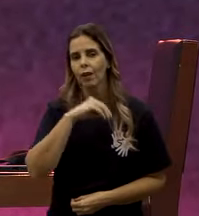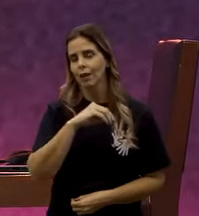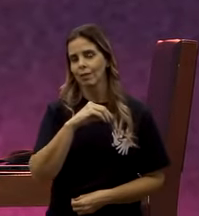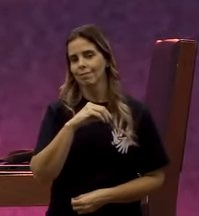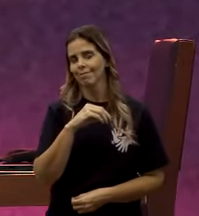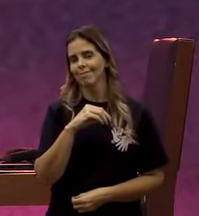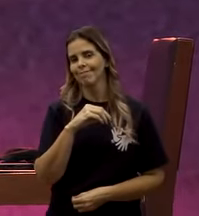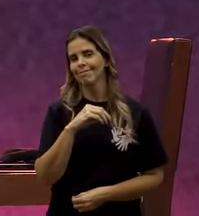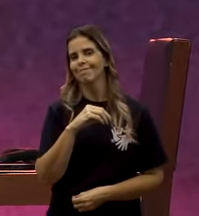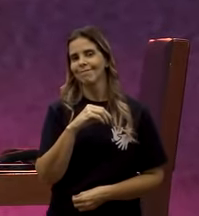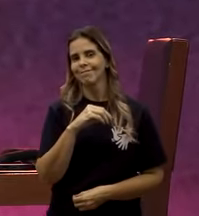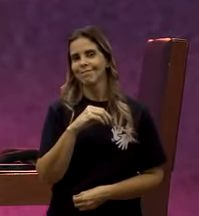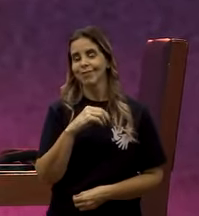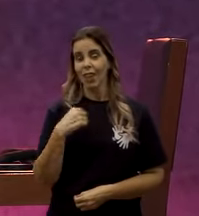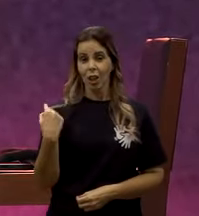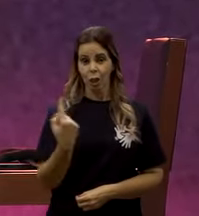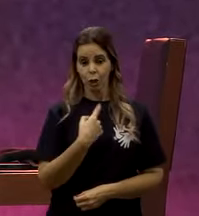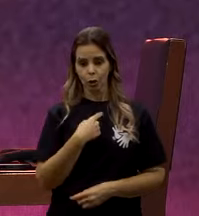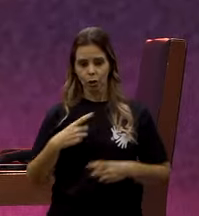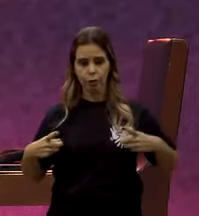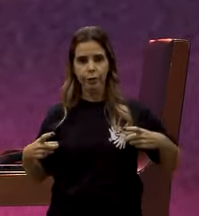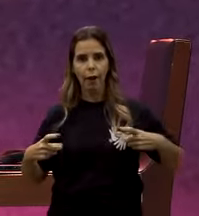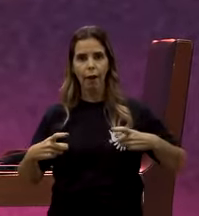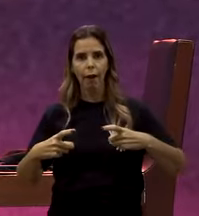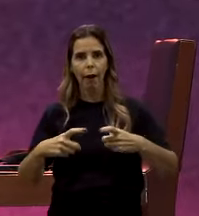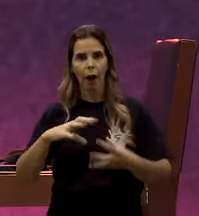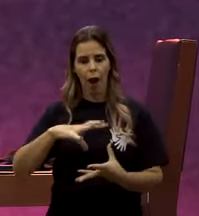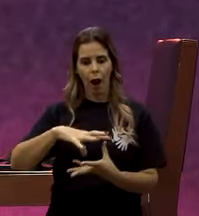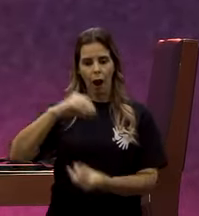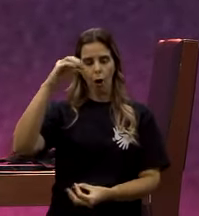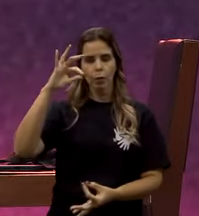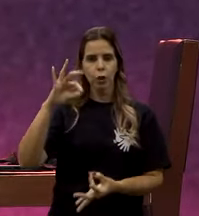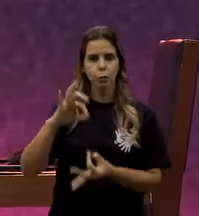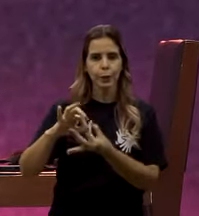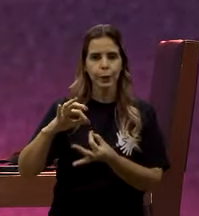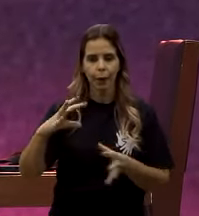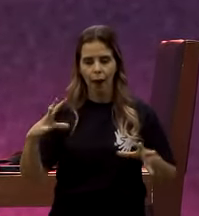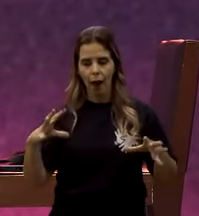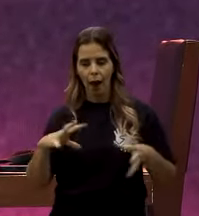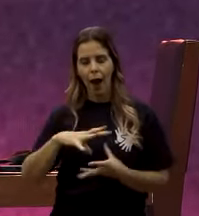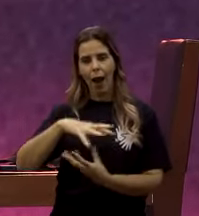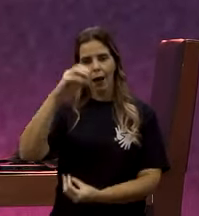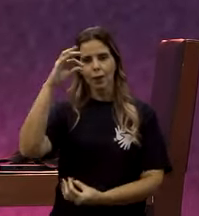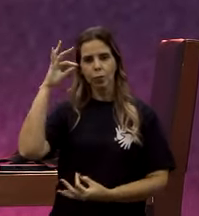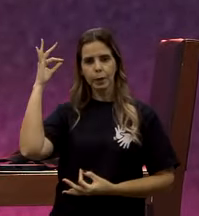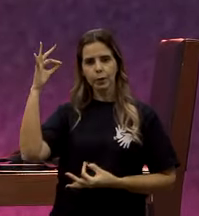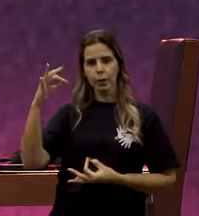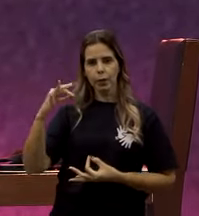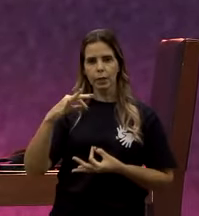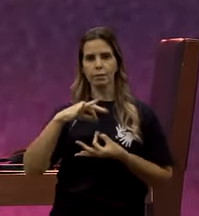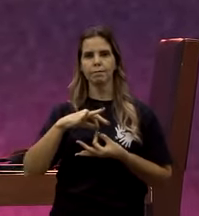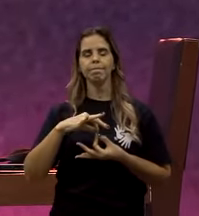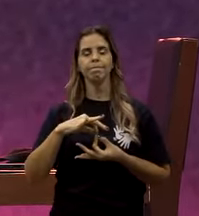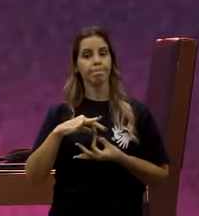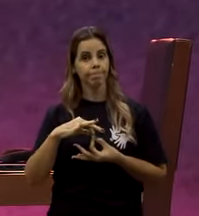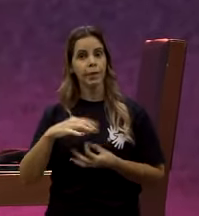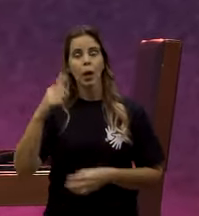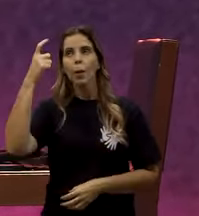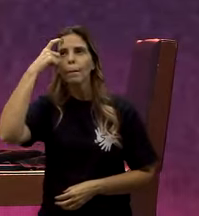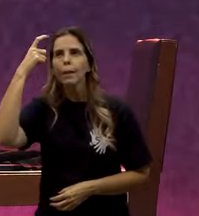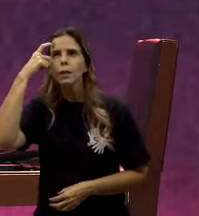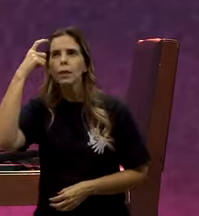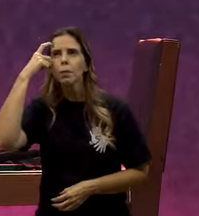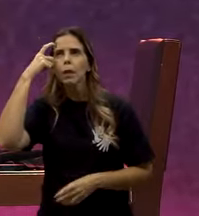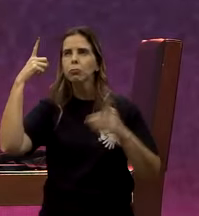guerreando contra nossa alma espírito alma espírito alma espírito alma os pensamentos pensamento tempo todo